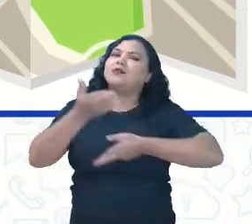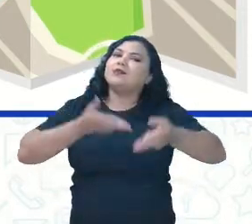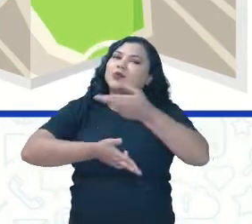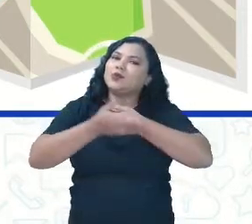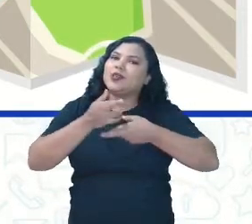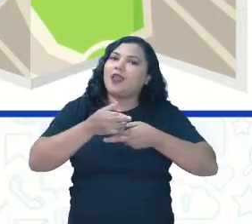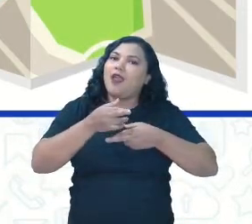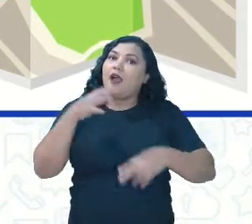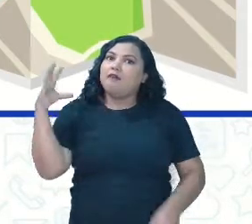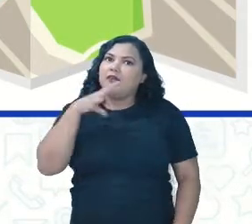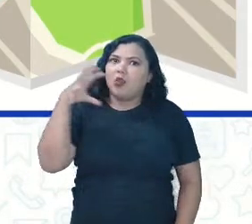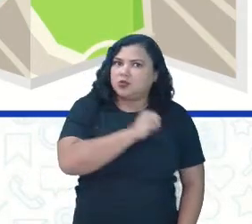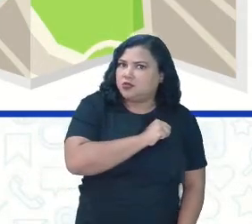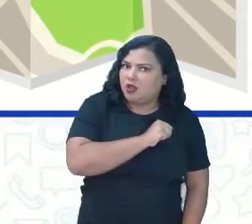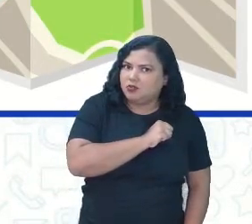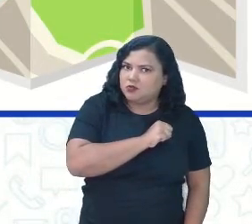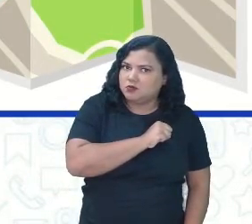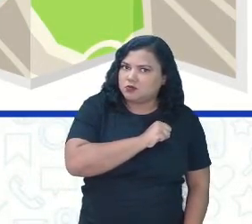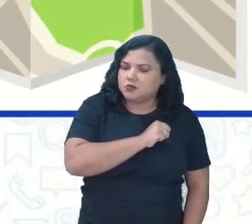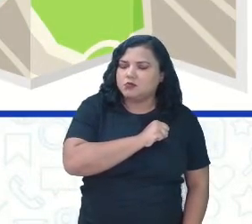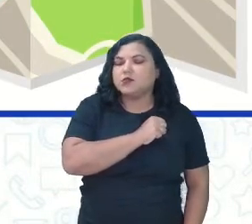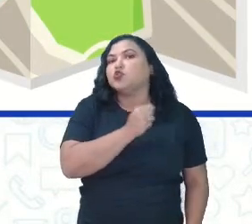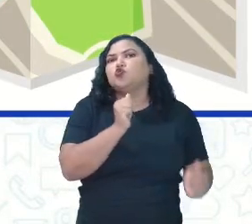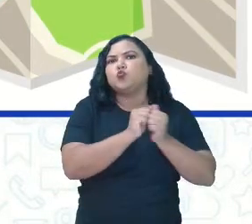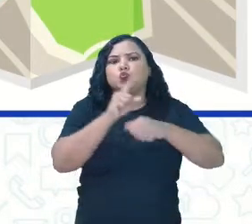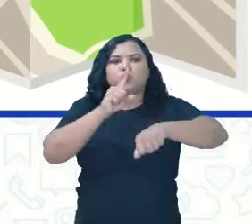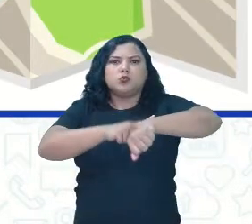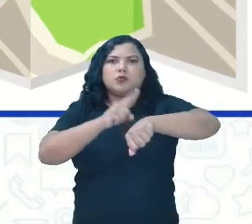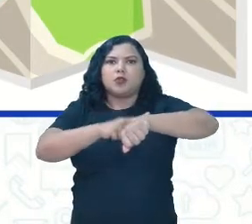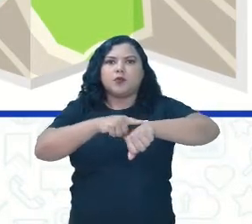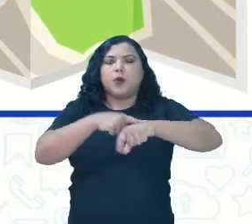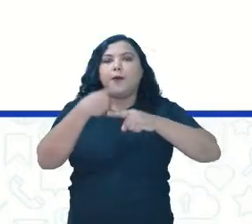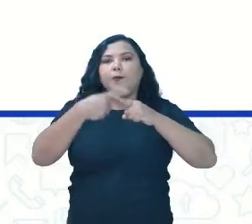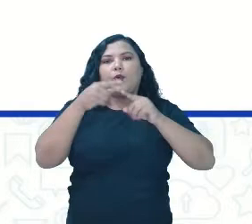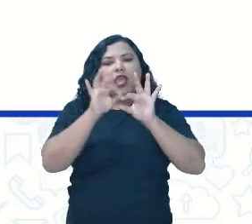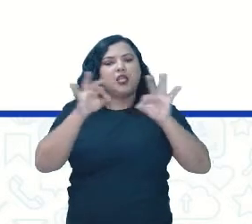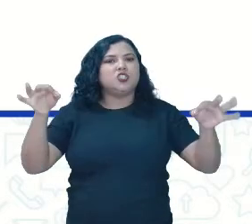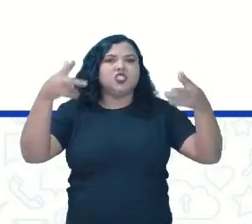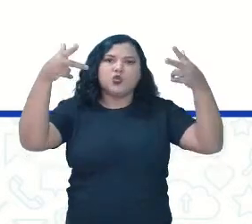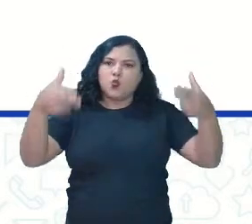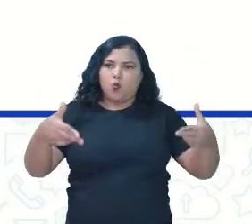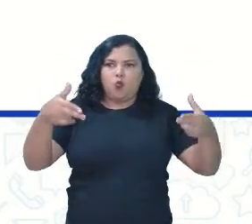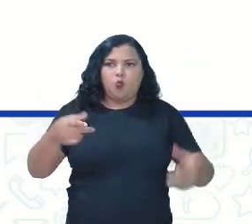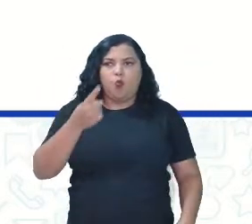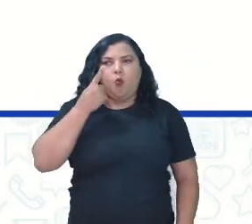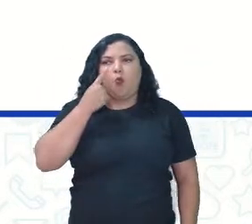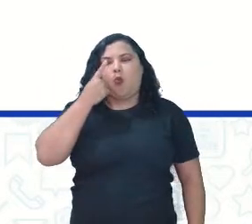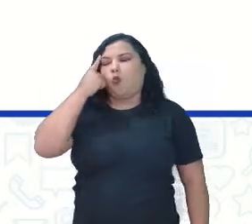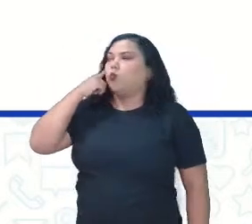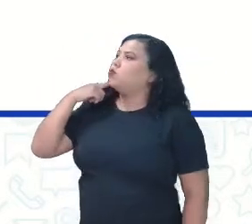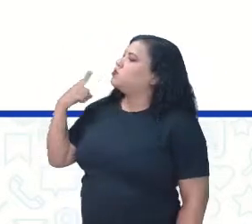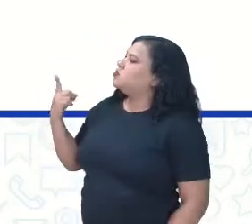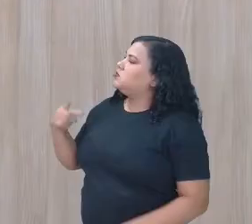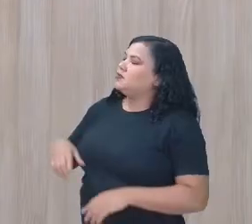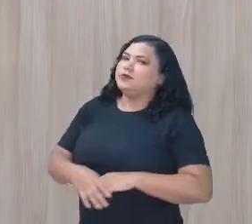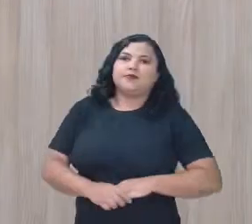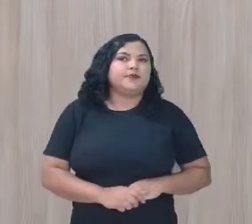aí a velocidade, tá? Com o tempo, já que a distância ela é a mesma.